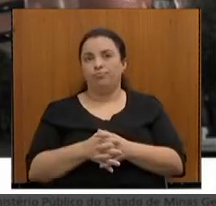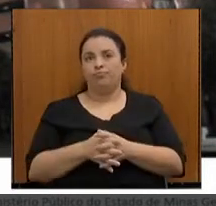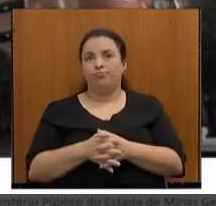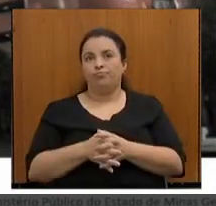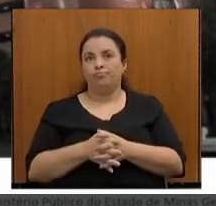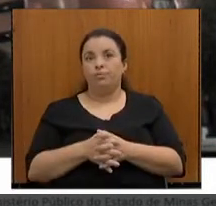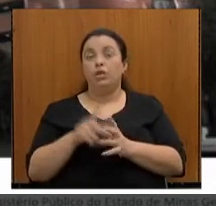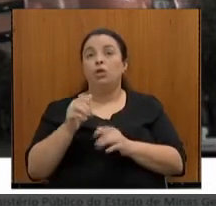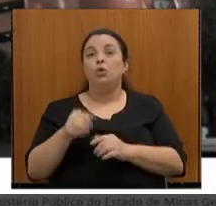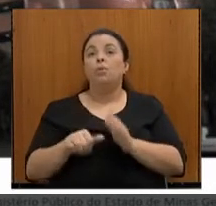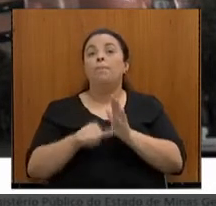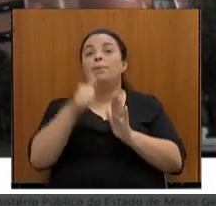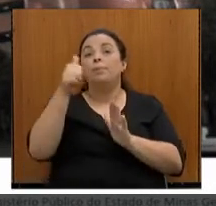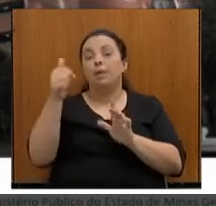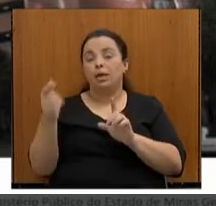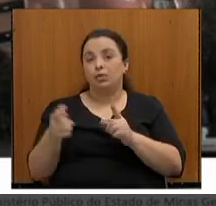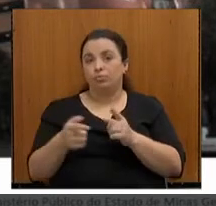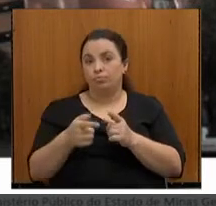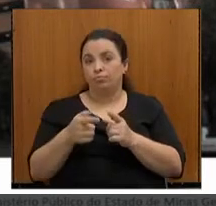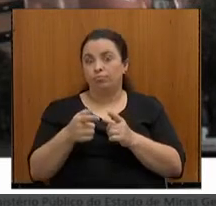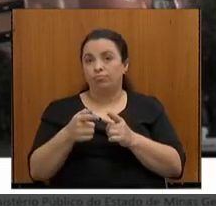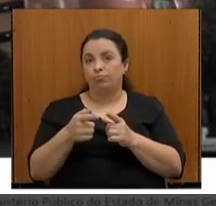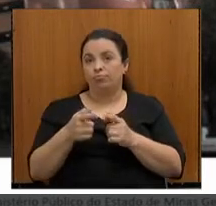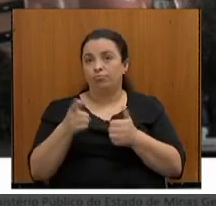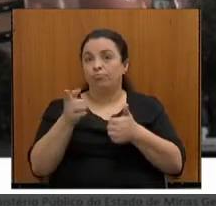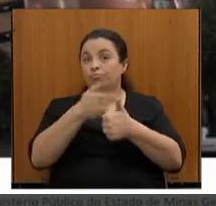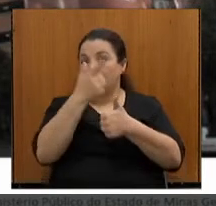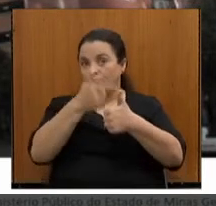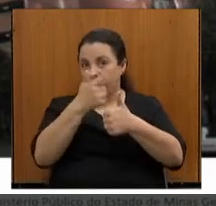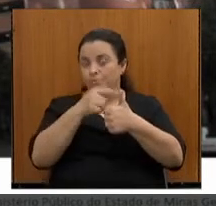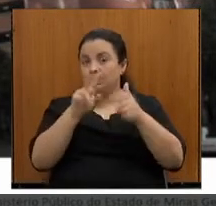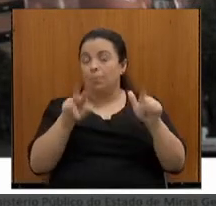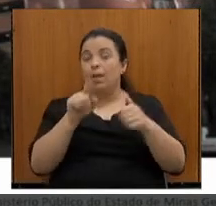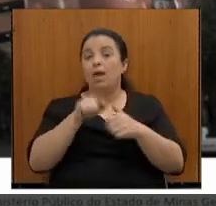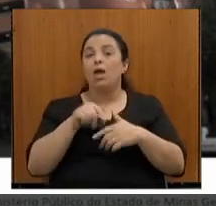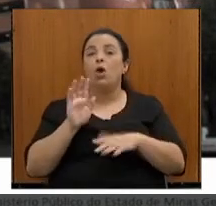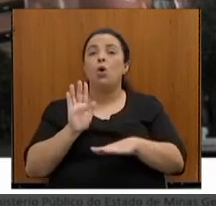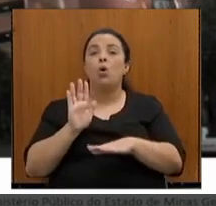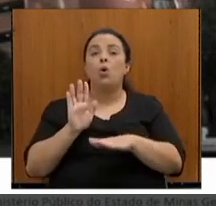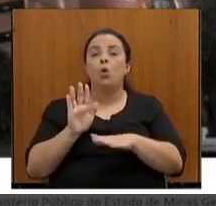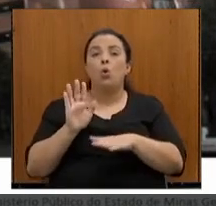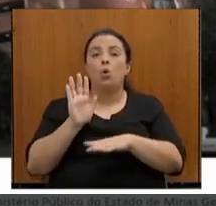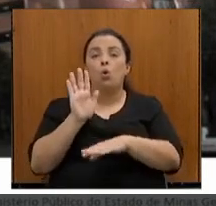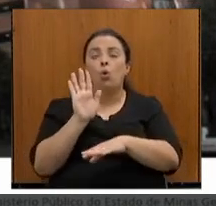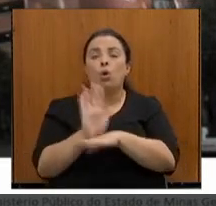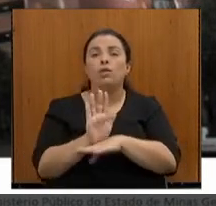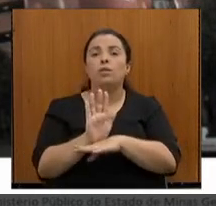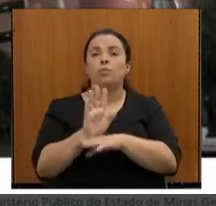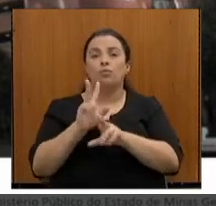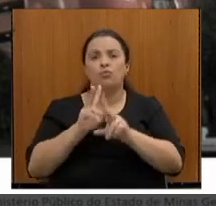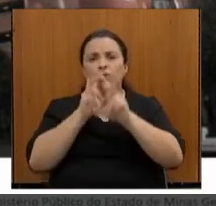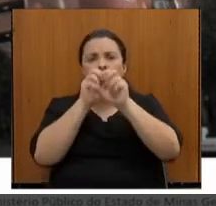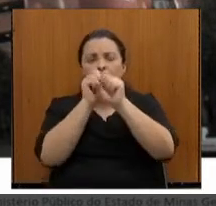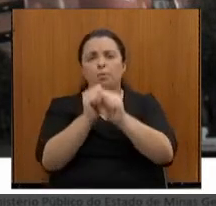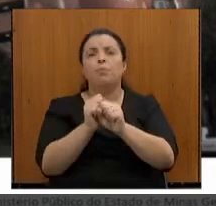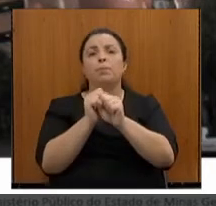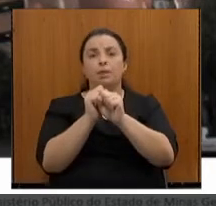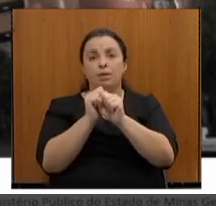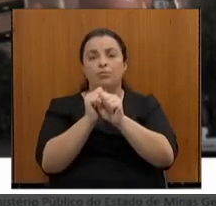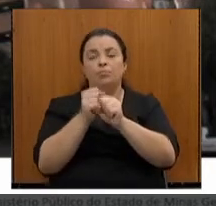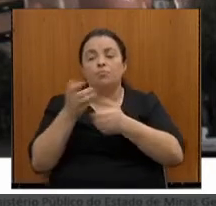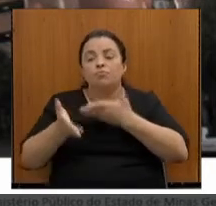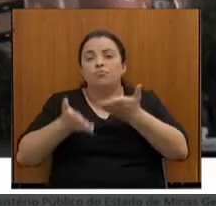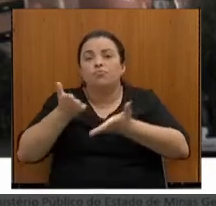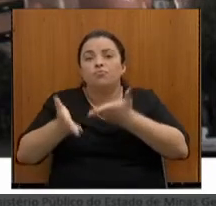E o primeiro deles é contribuir para o fortalecimento e expansão da rede de atenção básica em saúde. Né? A senhora